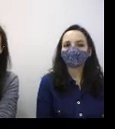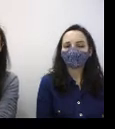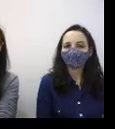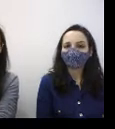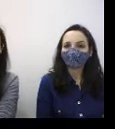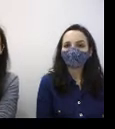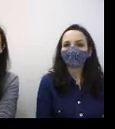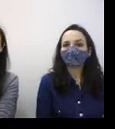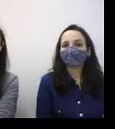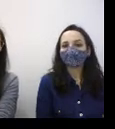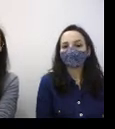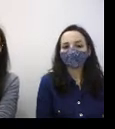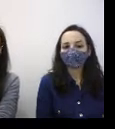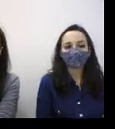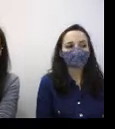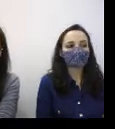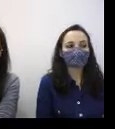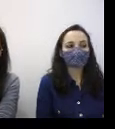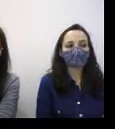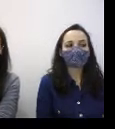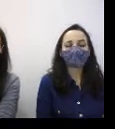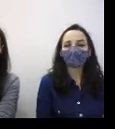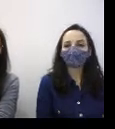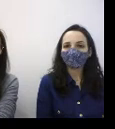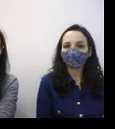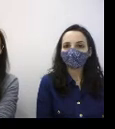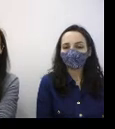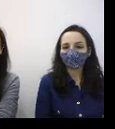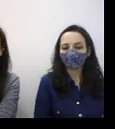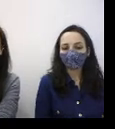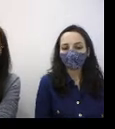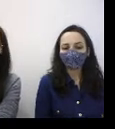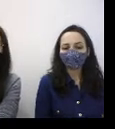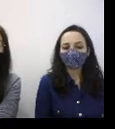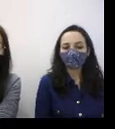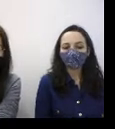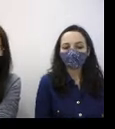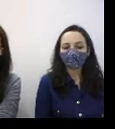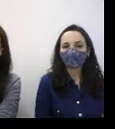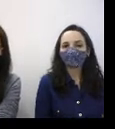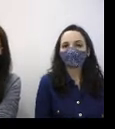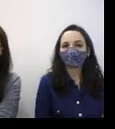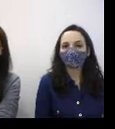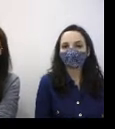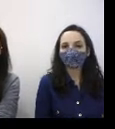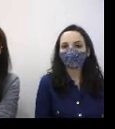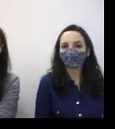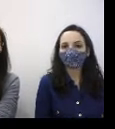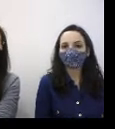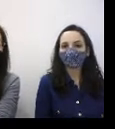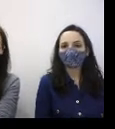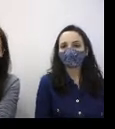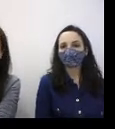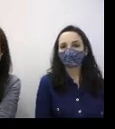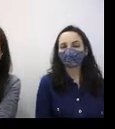essas sensações, quando esses pensamentos acontecem, e fazer o exercício de olhar para fora, né? E